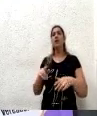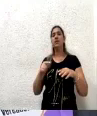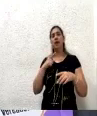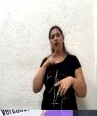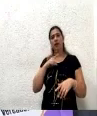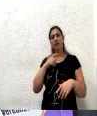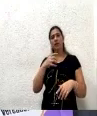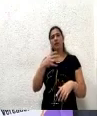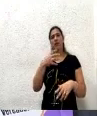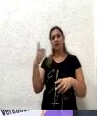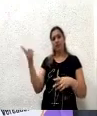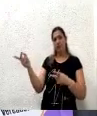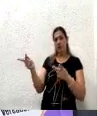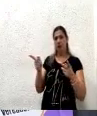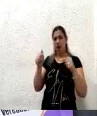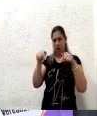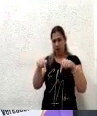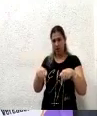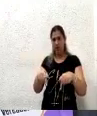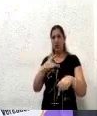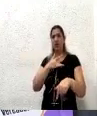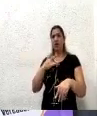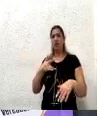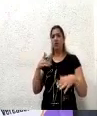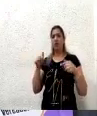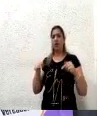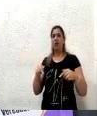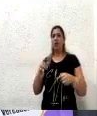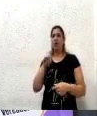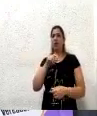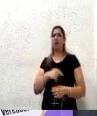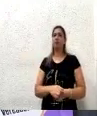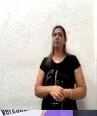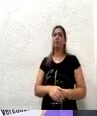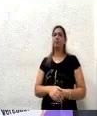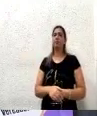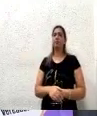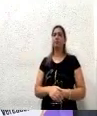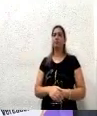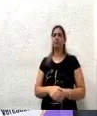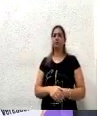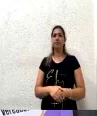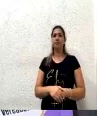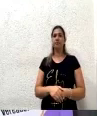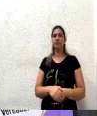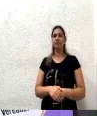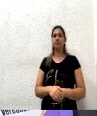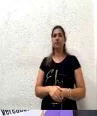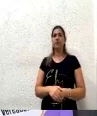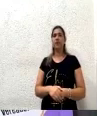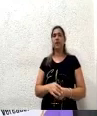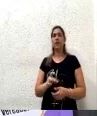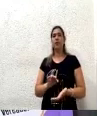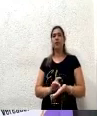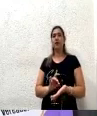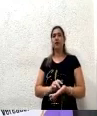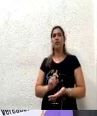gente recebe o pessoal da saúde aqui na Câmara Municipal. Na